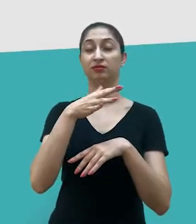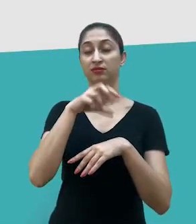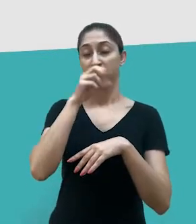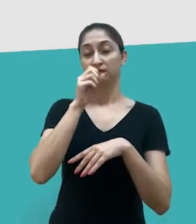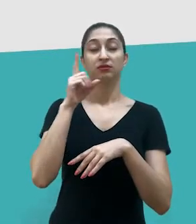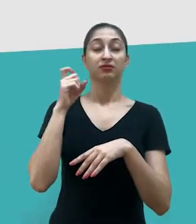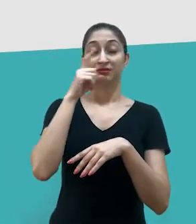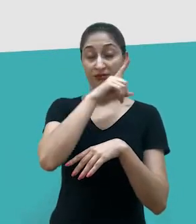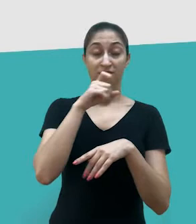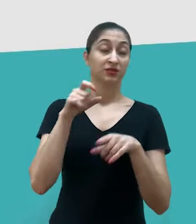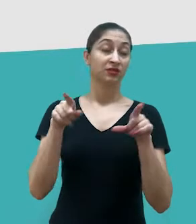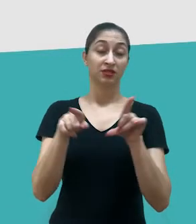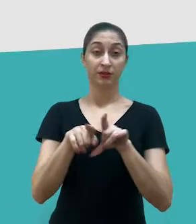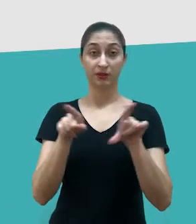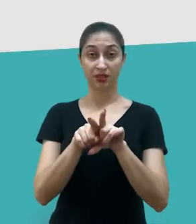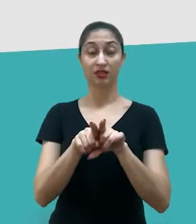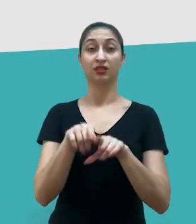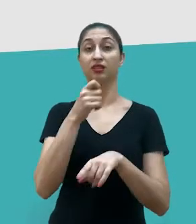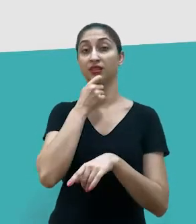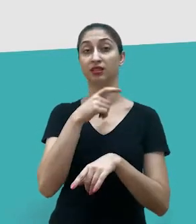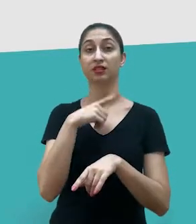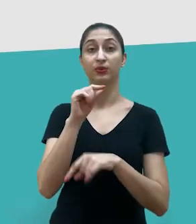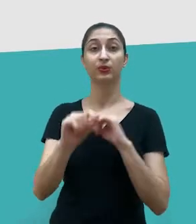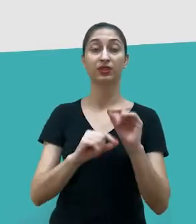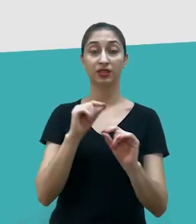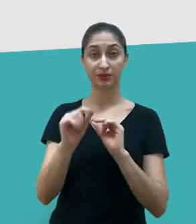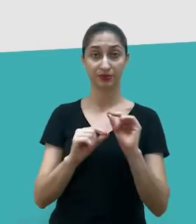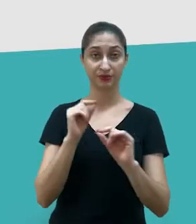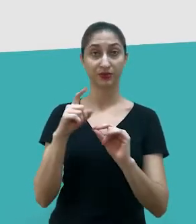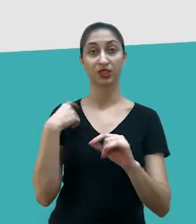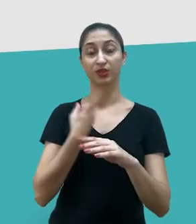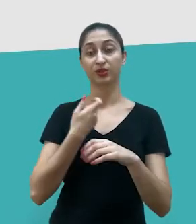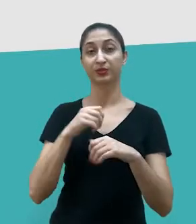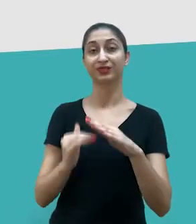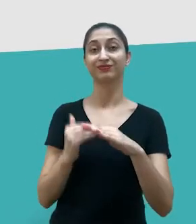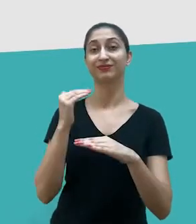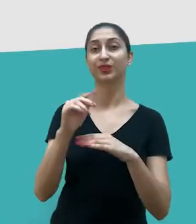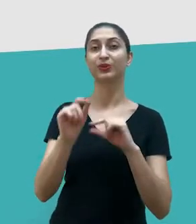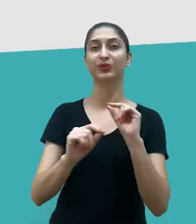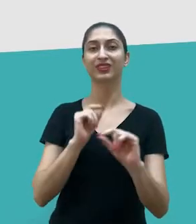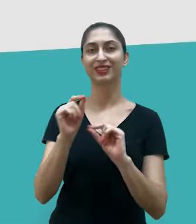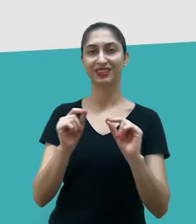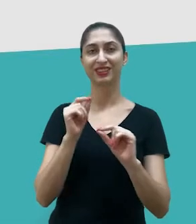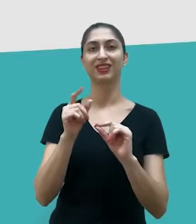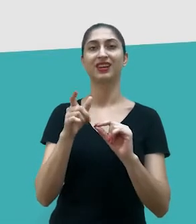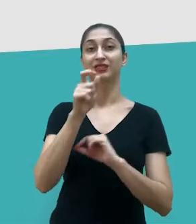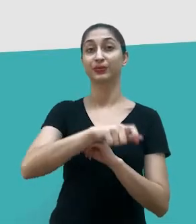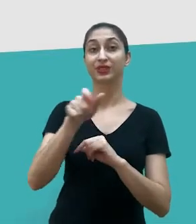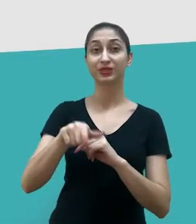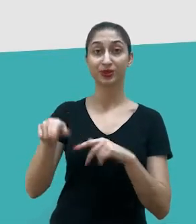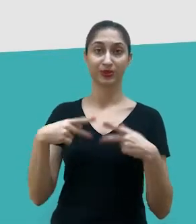isso acontecer, a gente ainda tem uma coisa a superar, que é a exploração da própria mão de